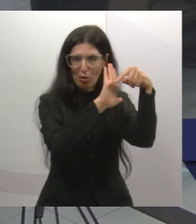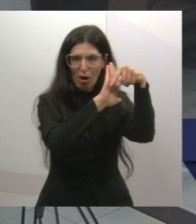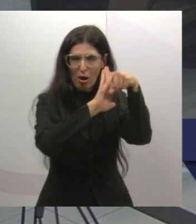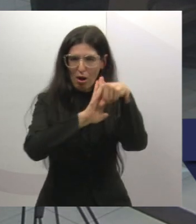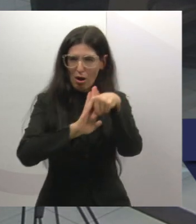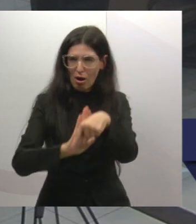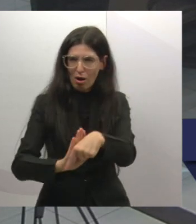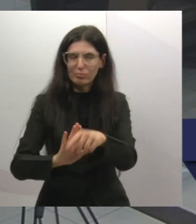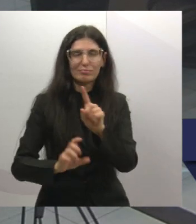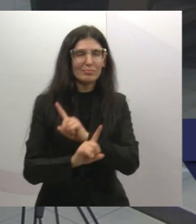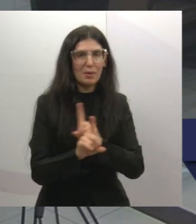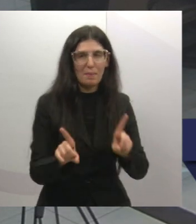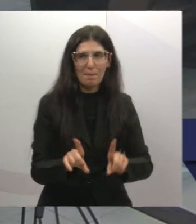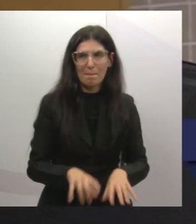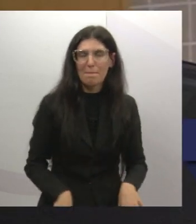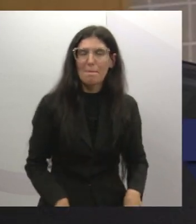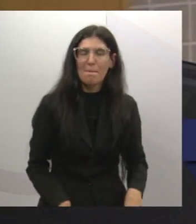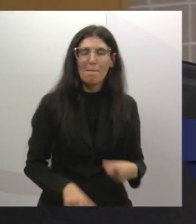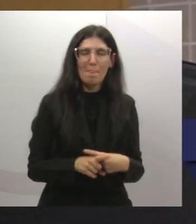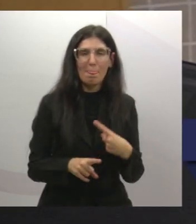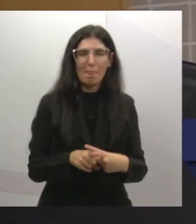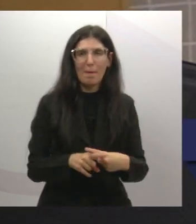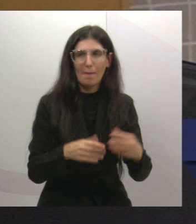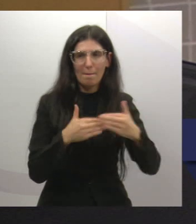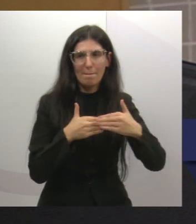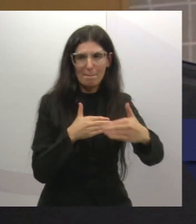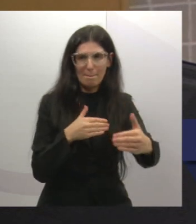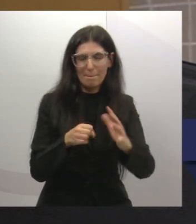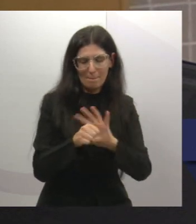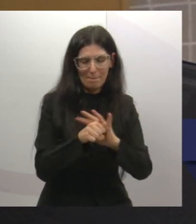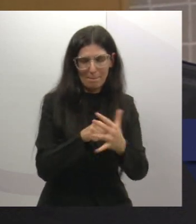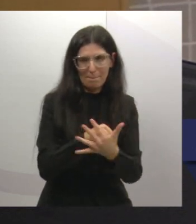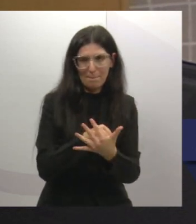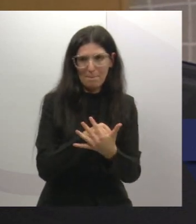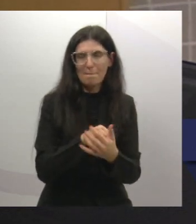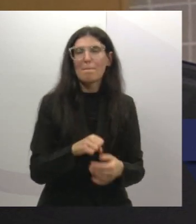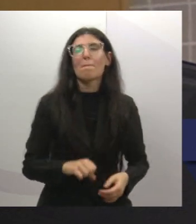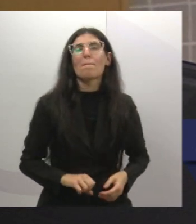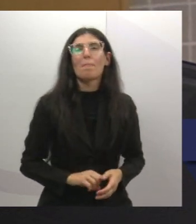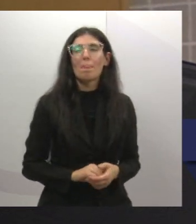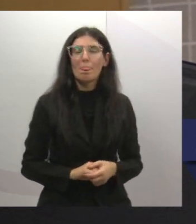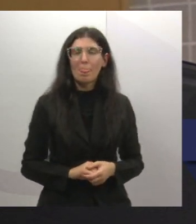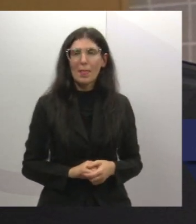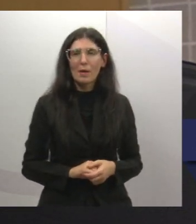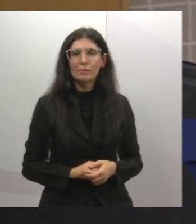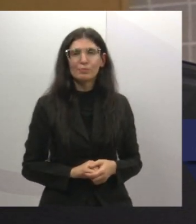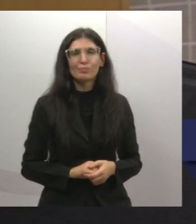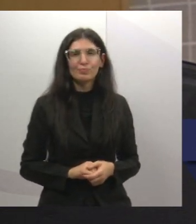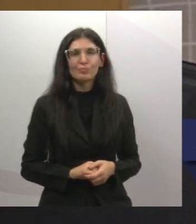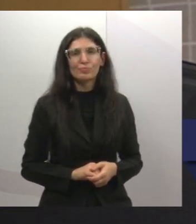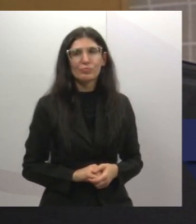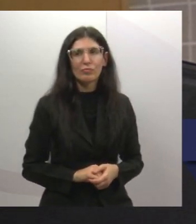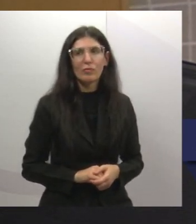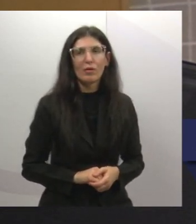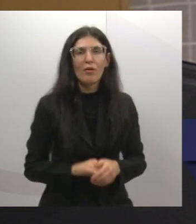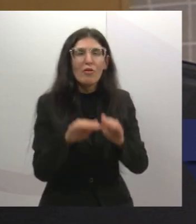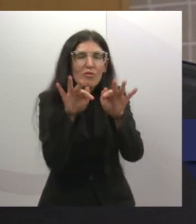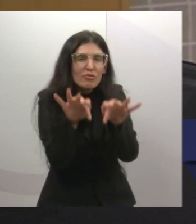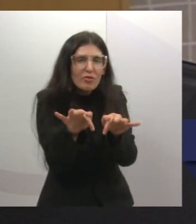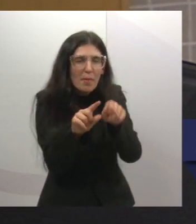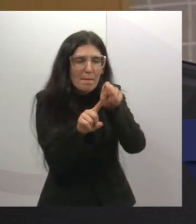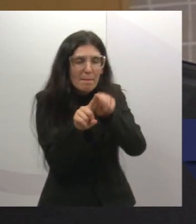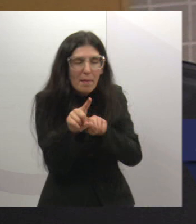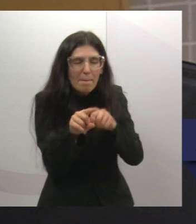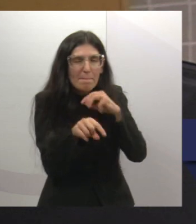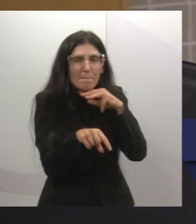ainda tão acentuada, porque o momento de pandemia, ela se iniciou de uma forma mais atuante, para o finalzinho de março, mais para